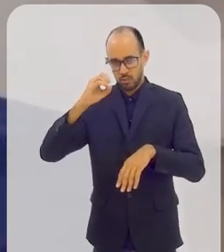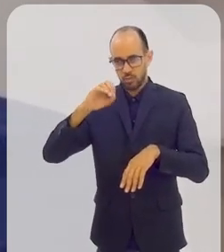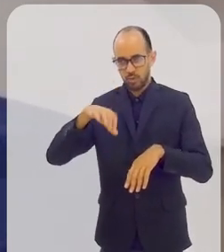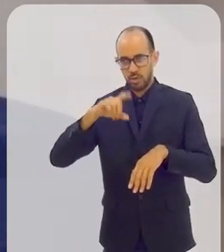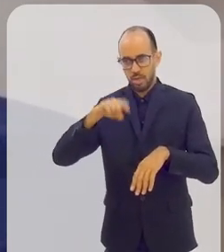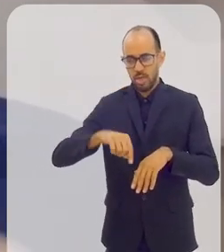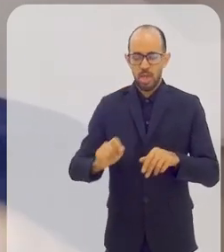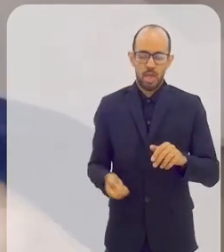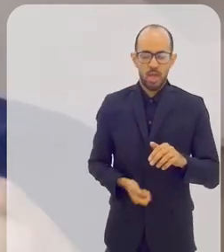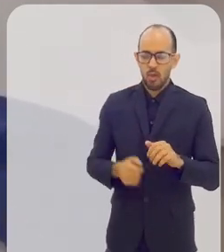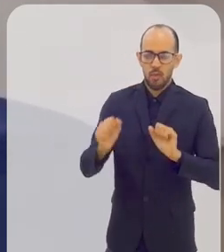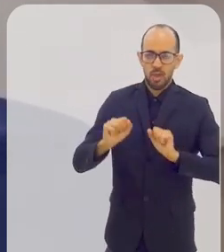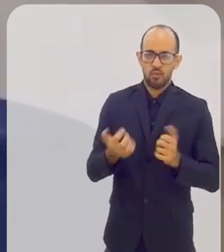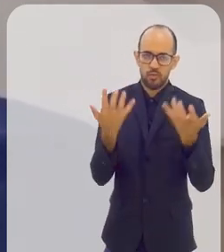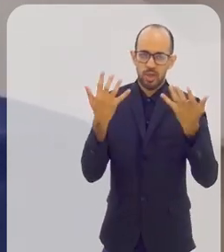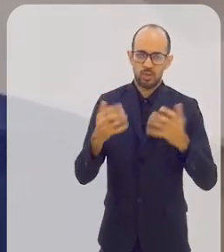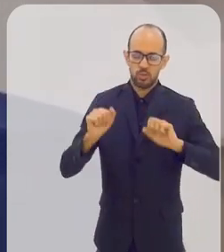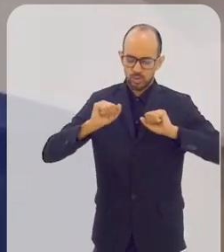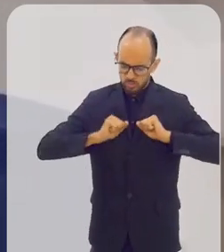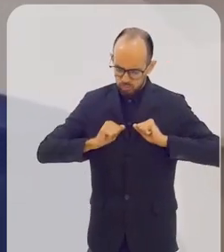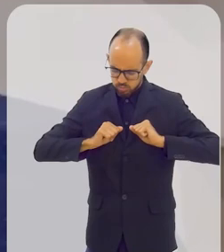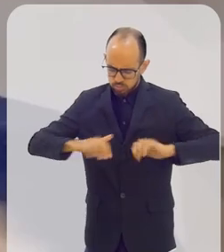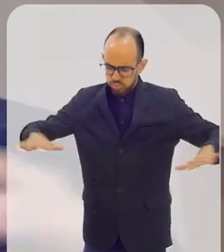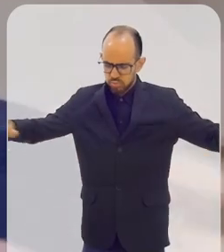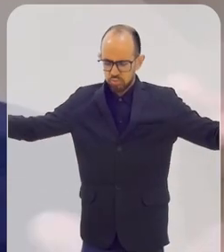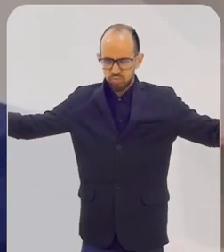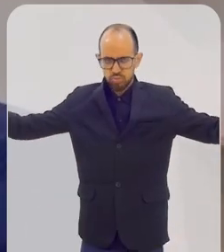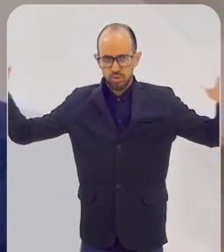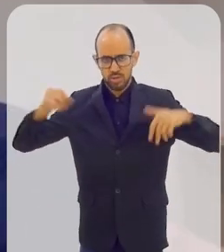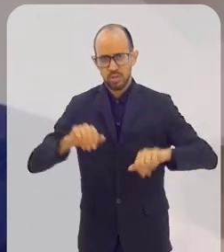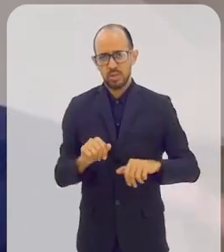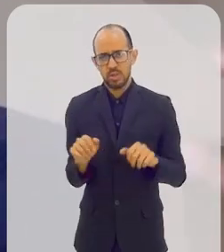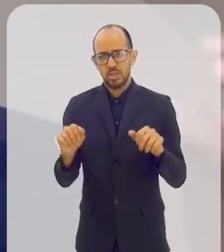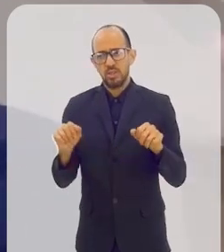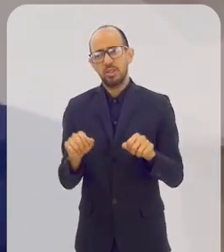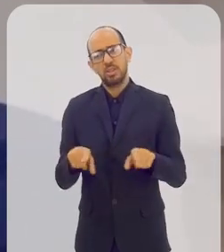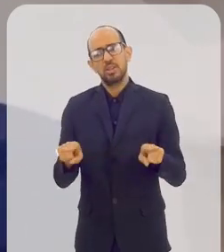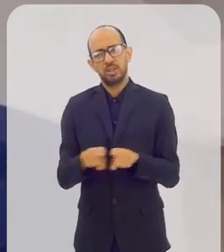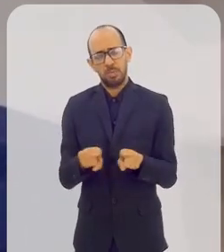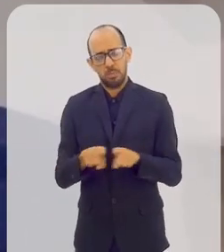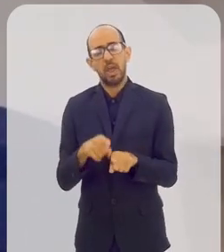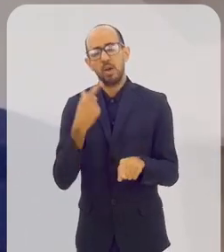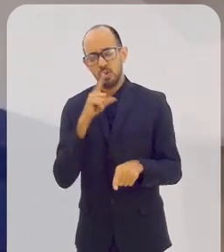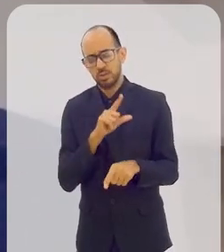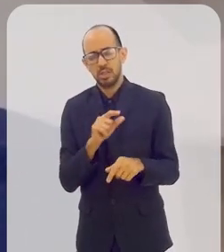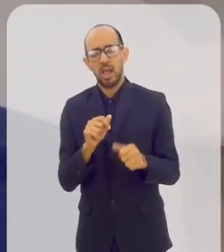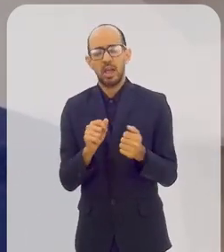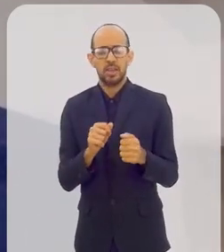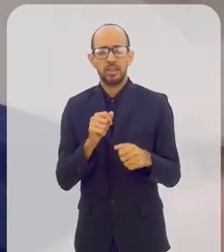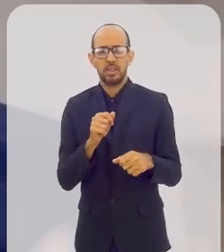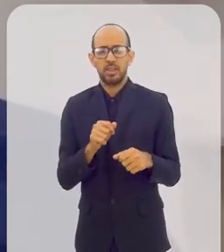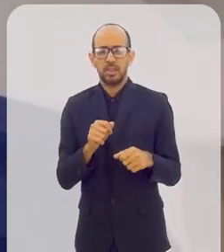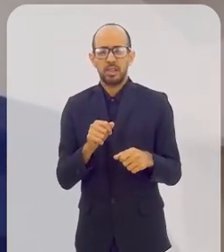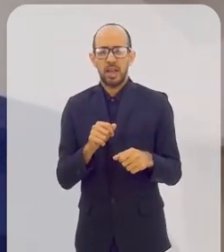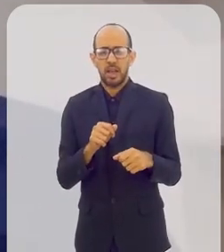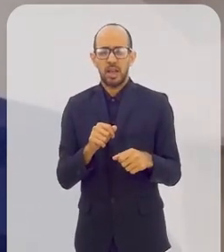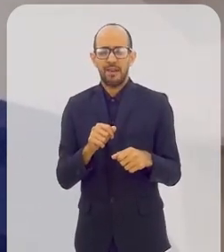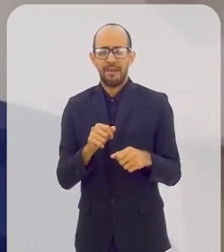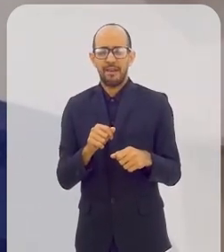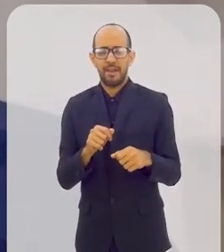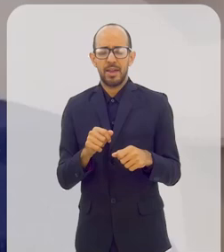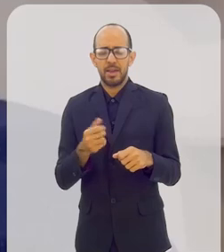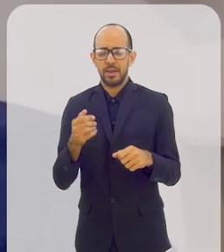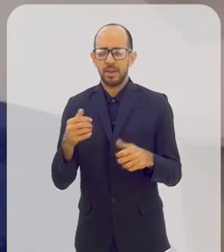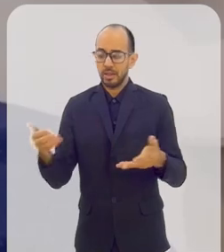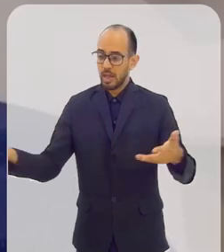que multiplica, ele se divide e alcança mais pessoas. Então, a nossa